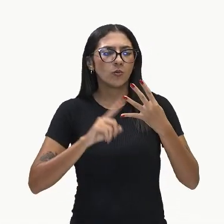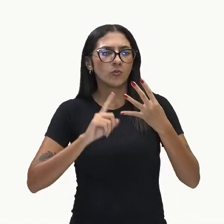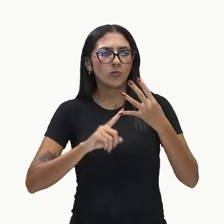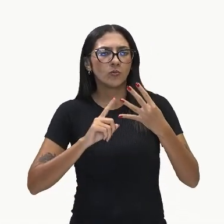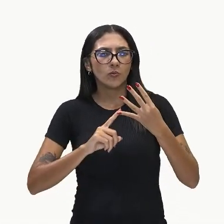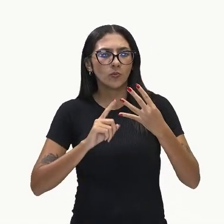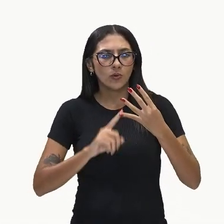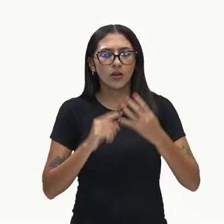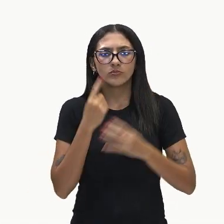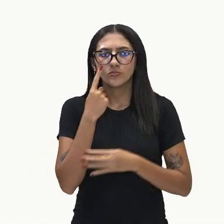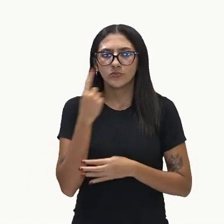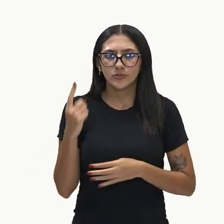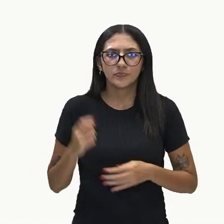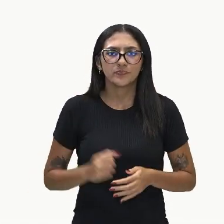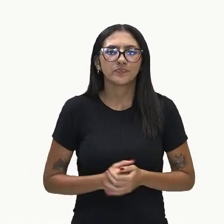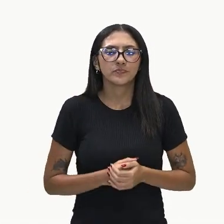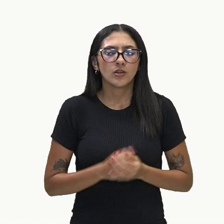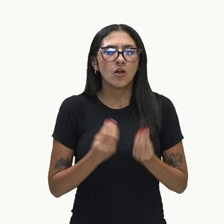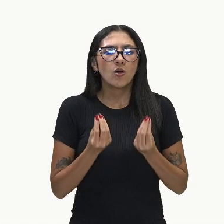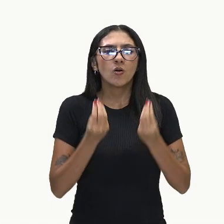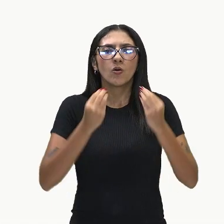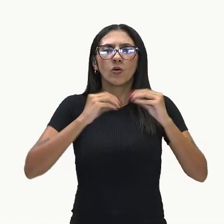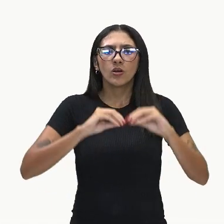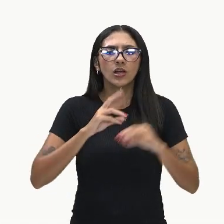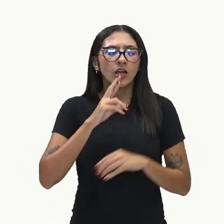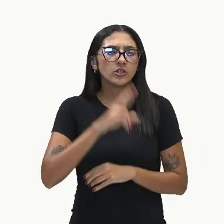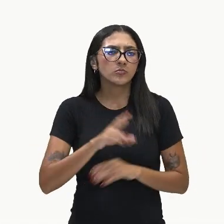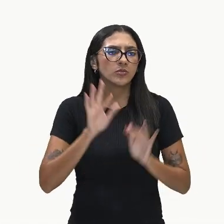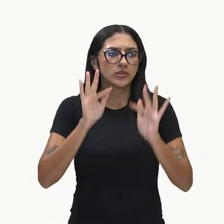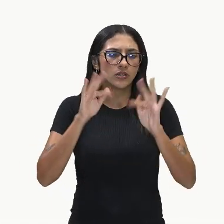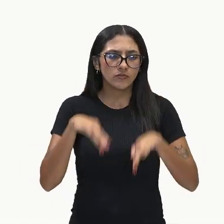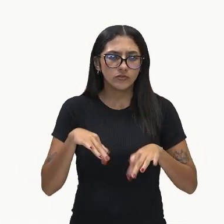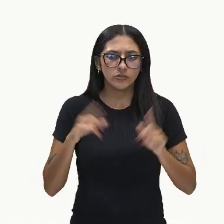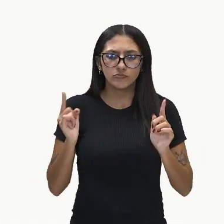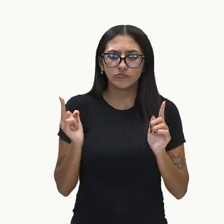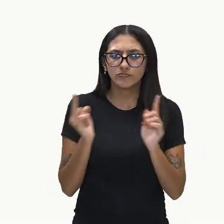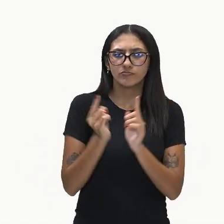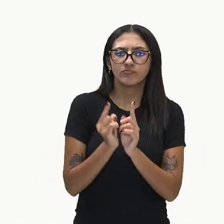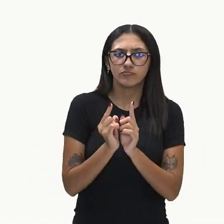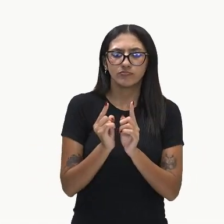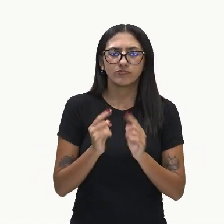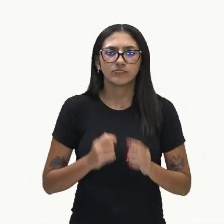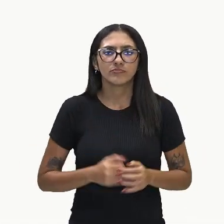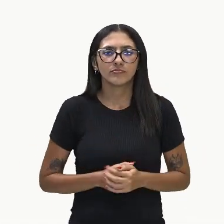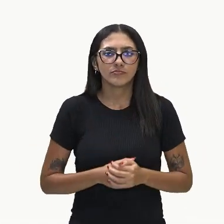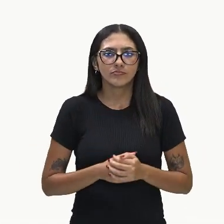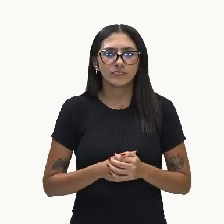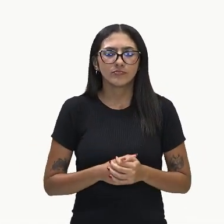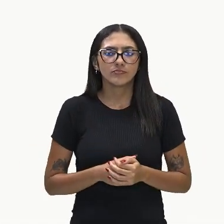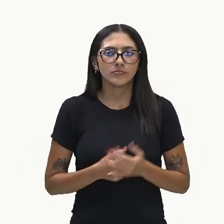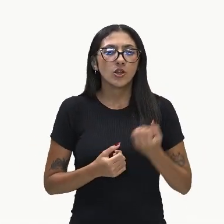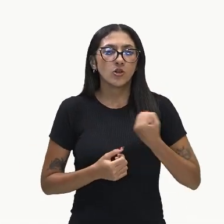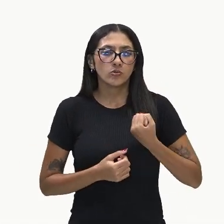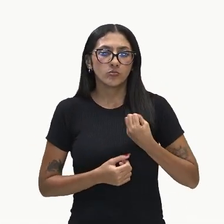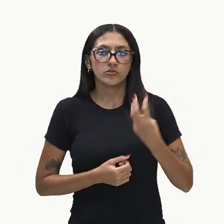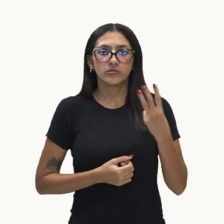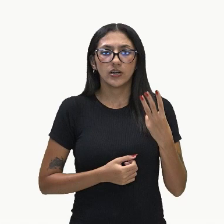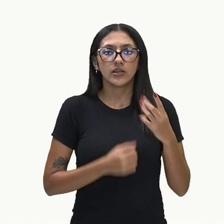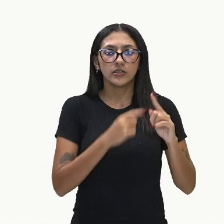passo, escrever a expressão fatorada. Então aqui o nosso fator comum e